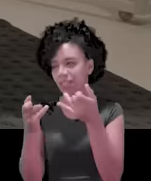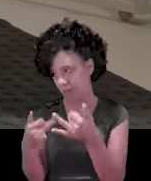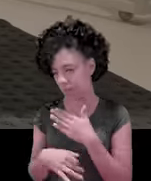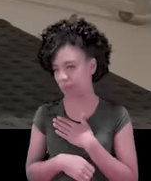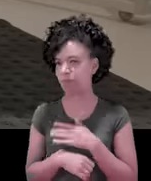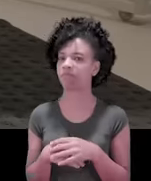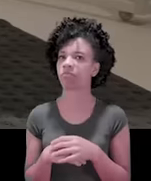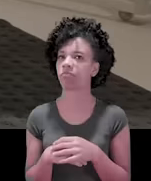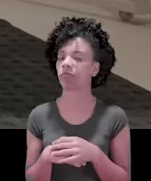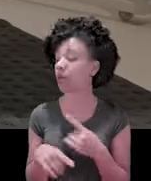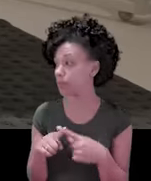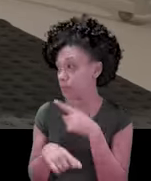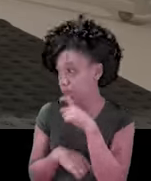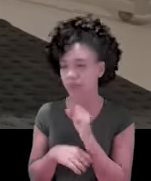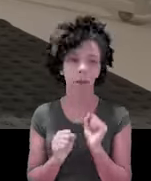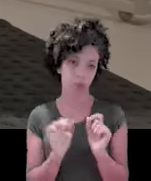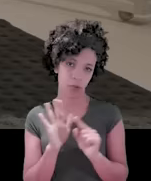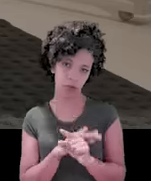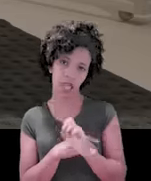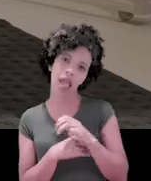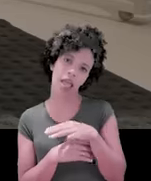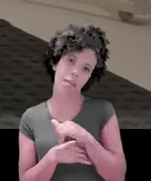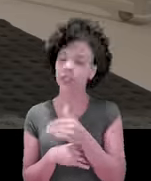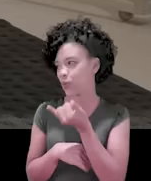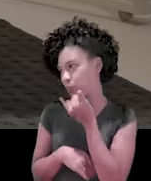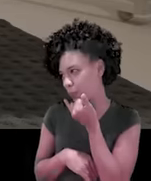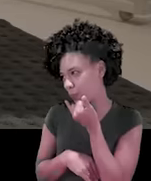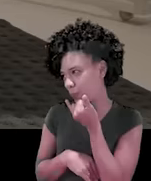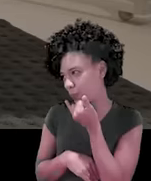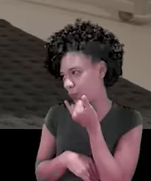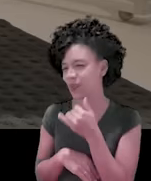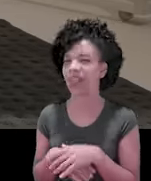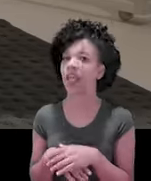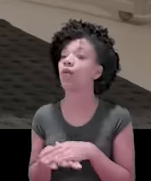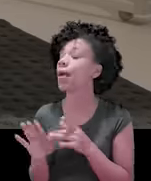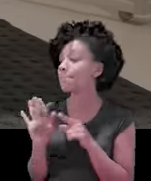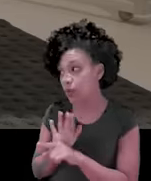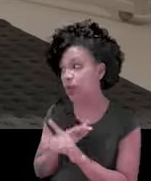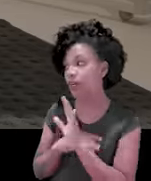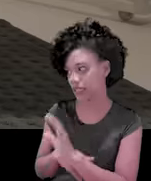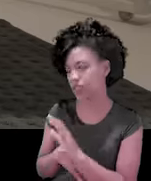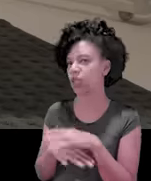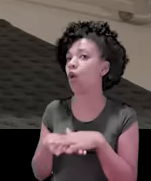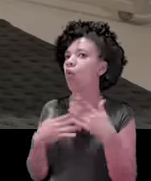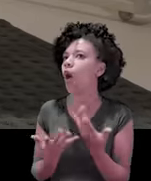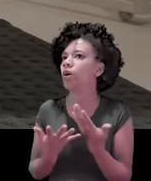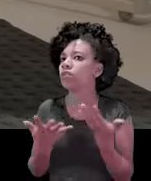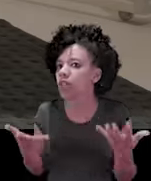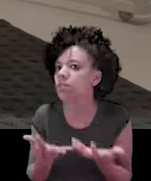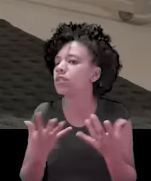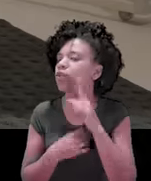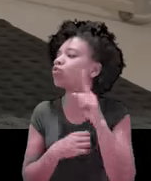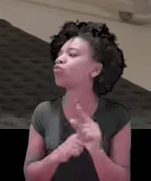assim eu juro pergunta pode desculpa é o que eu ia perguntar Exatamente isso qual era a